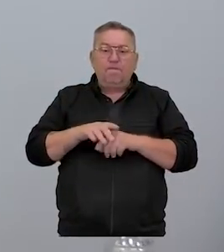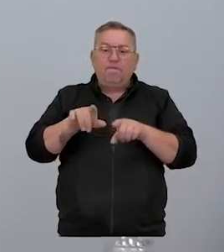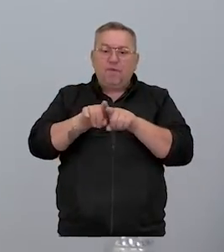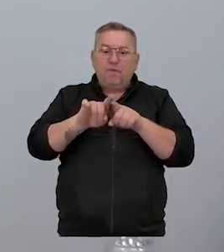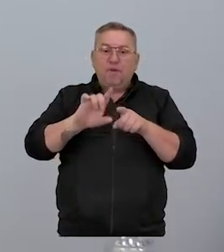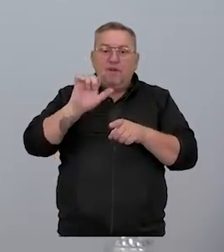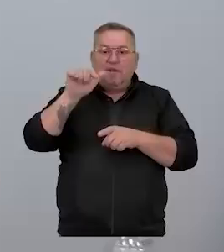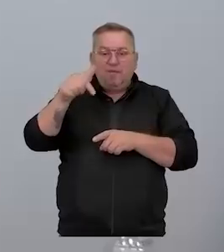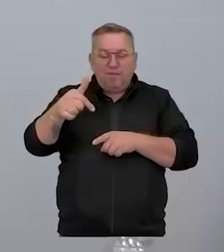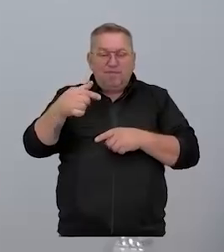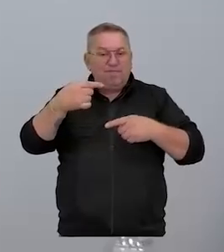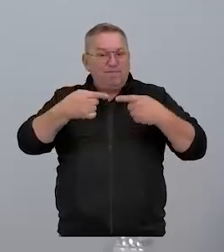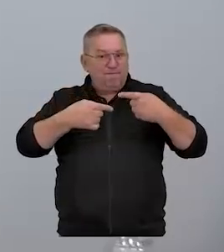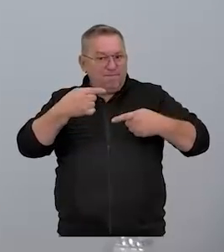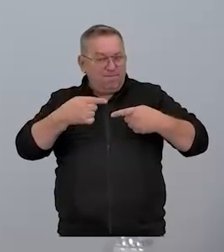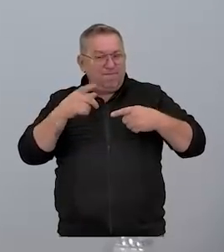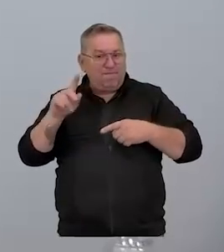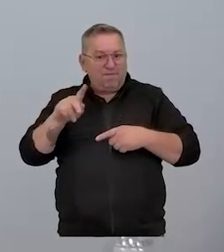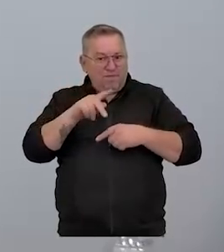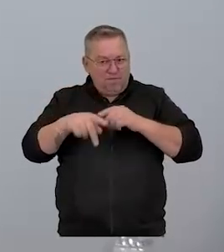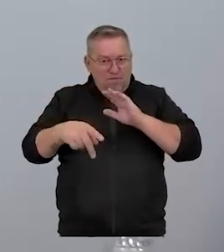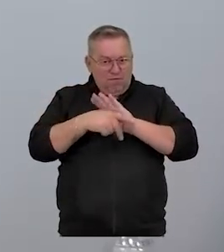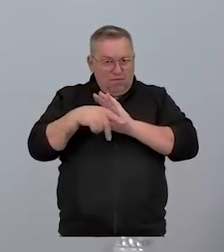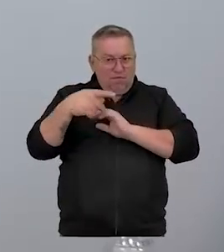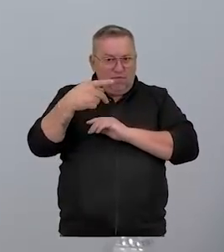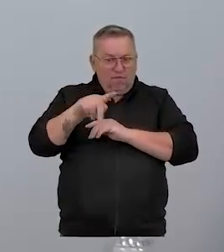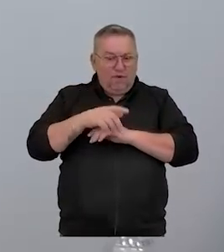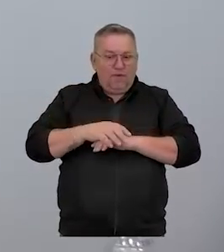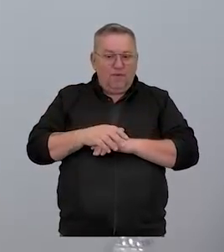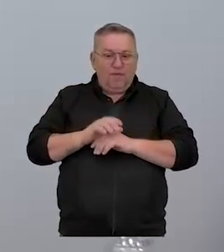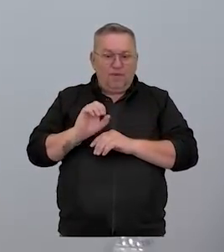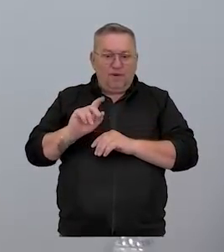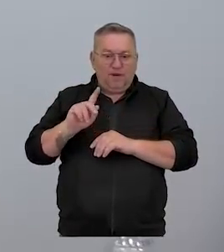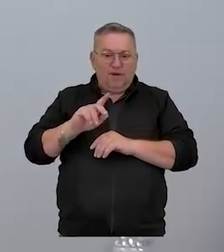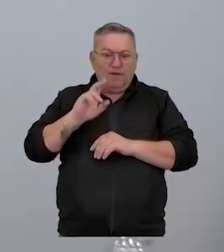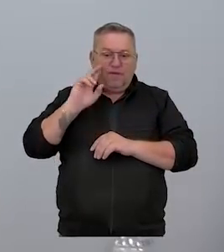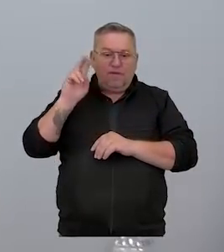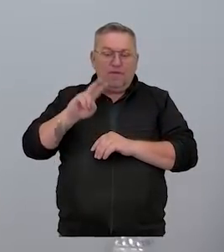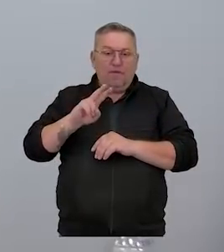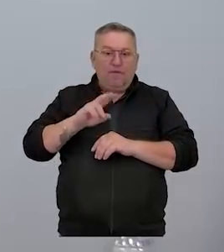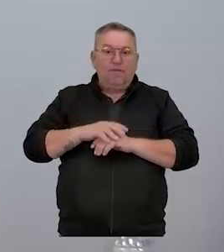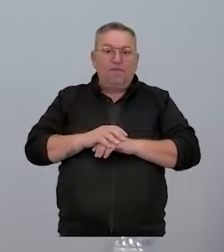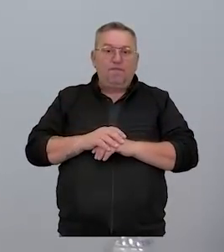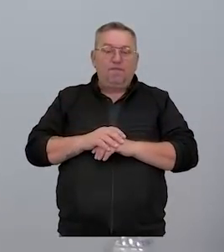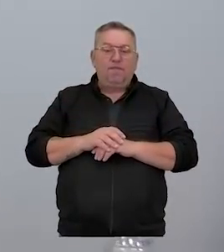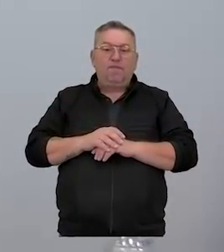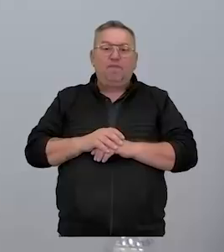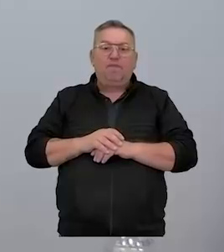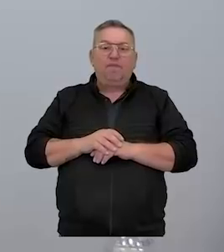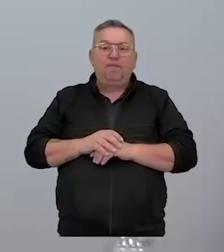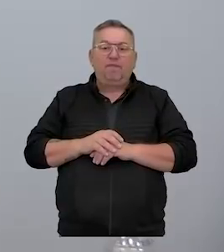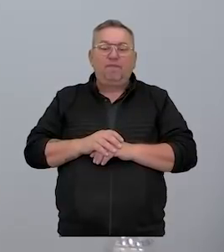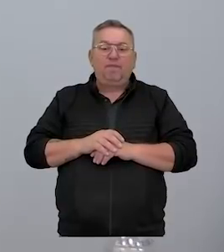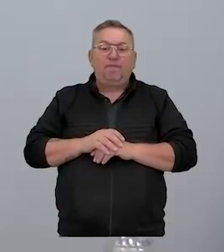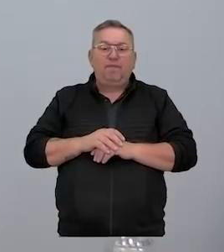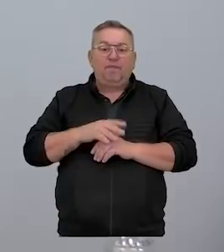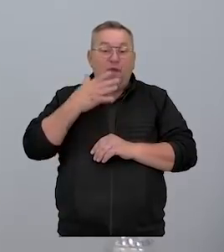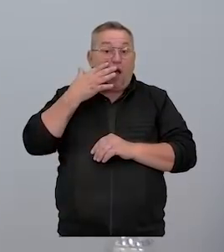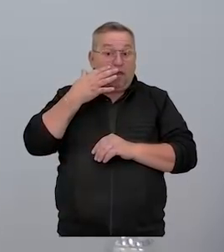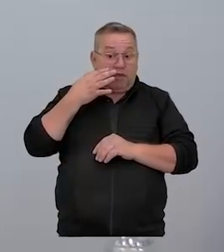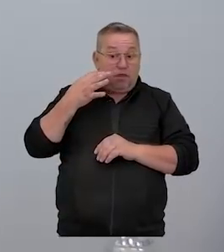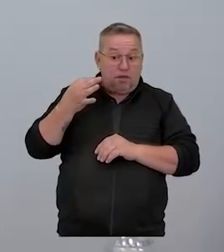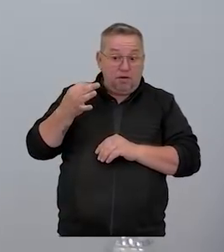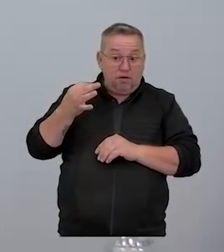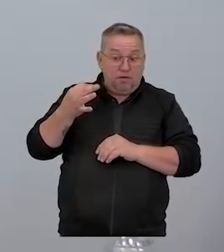E aí depois vocês podem debater mais com os professores de vocês e por aí vai, tá bom? Giovanni, pode pôr o áudio para eles, por favor? Então prestem